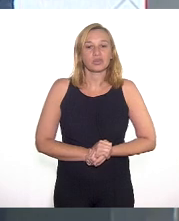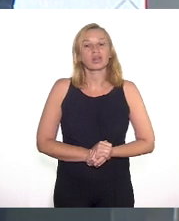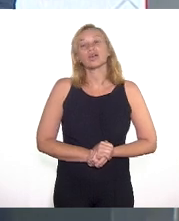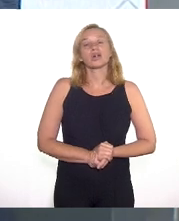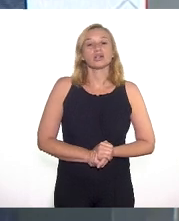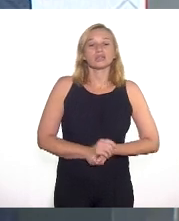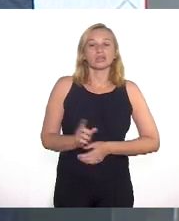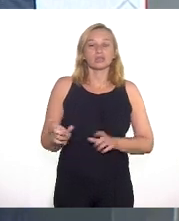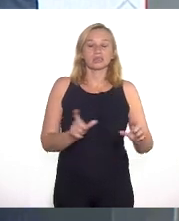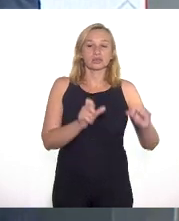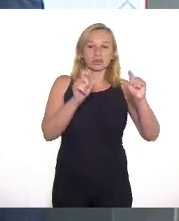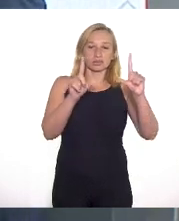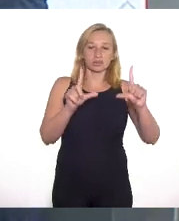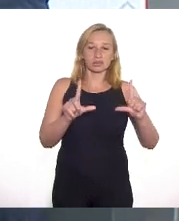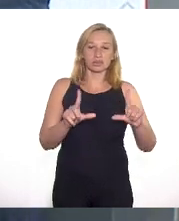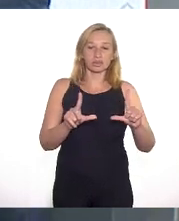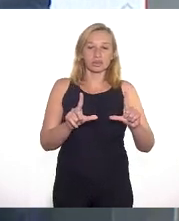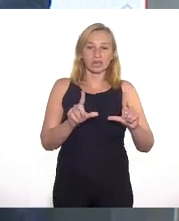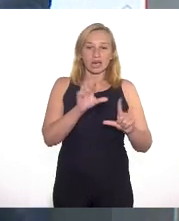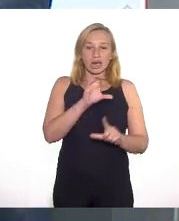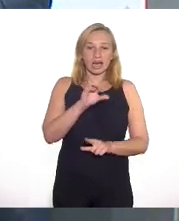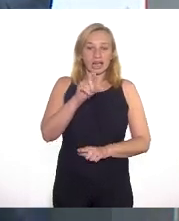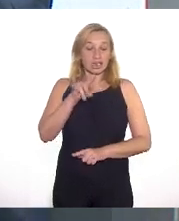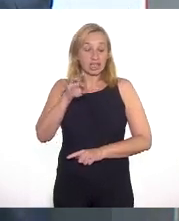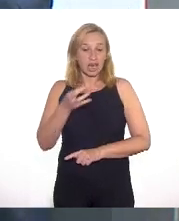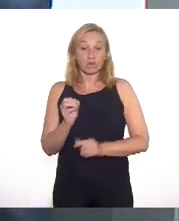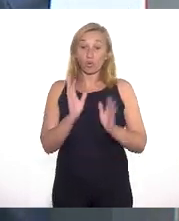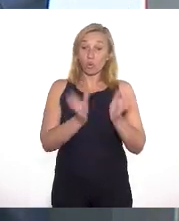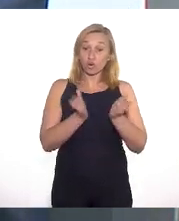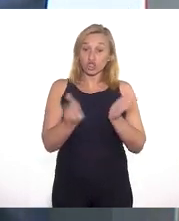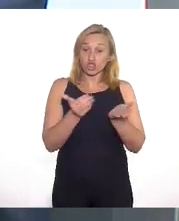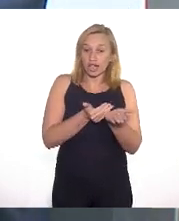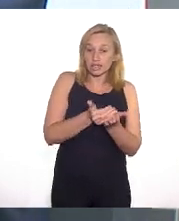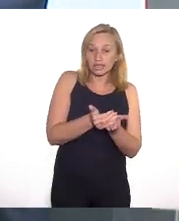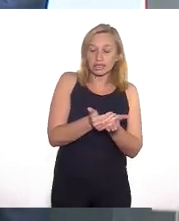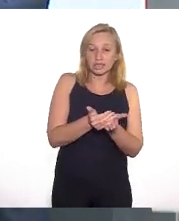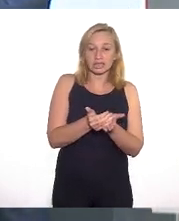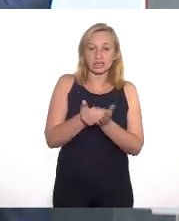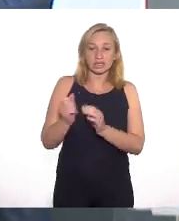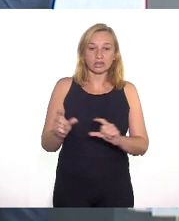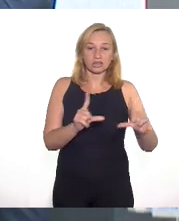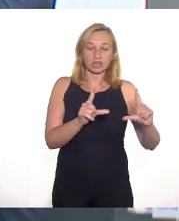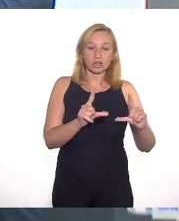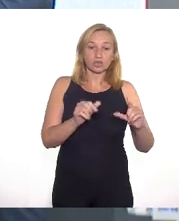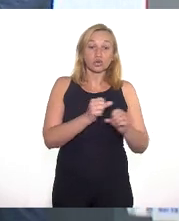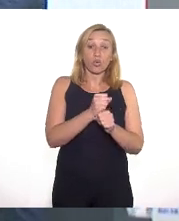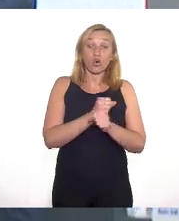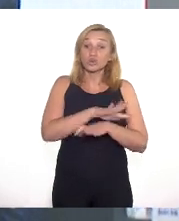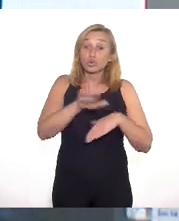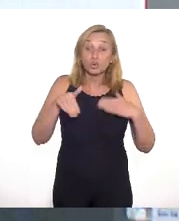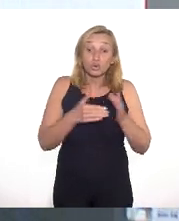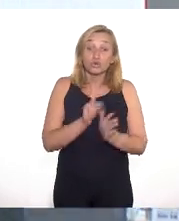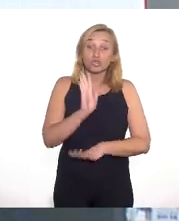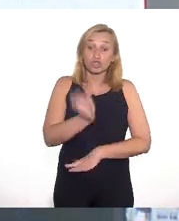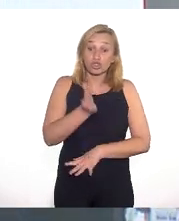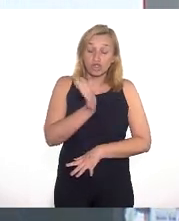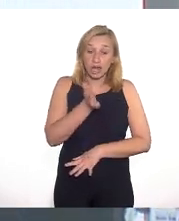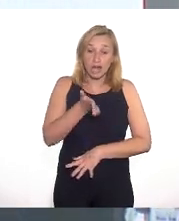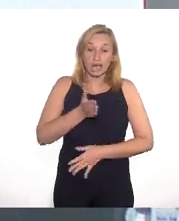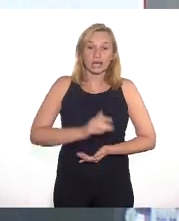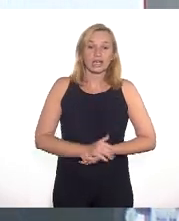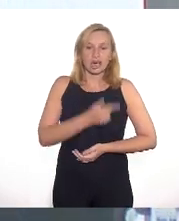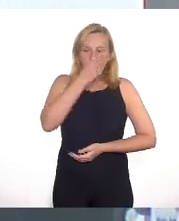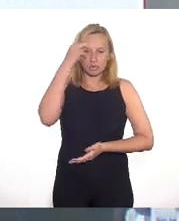Esse é o nosso calendário. Então, hoje já estamos lançando aqui também o calendário do ano inteiro. Isso aqui, a pessoa